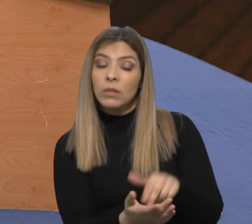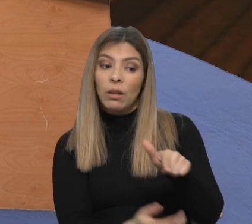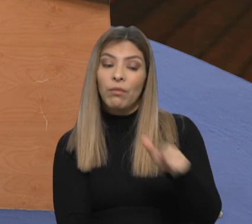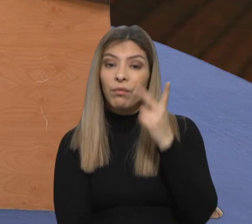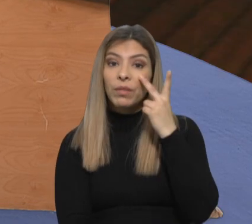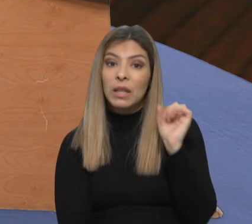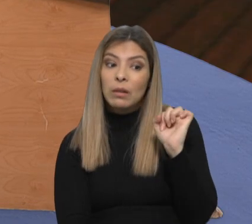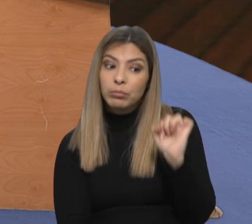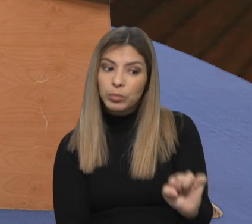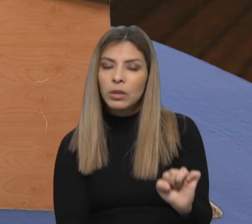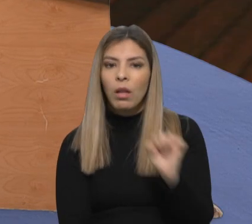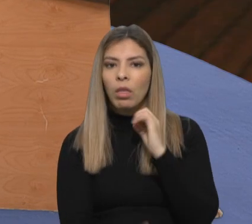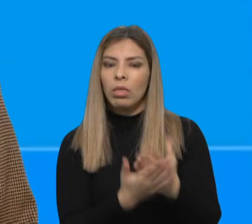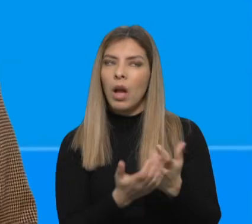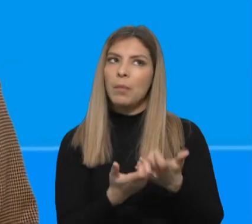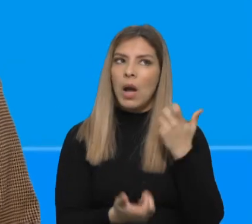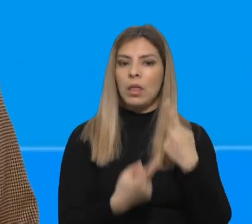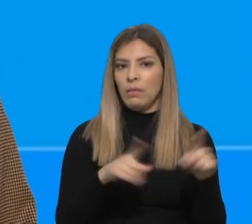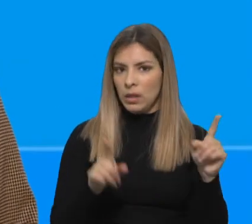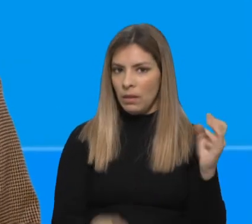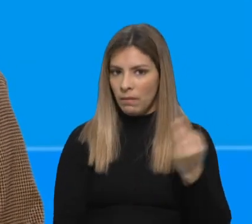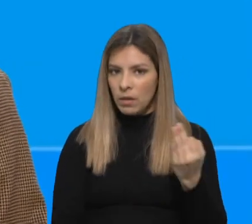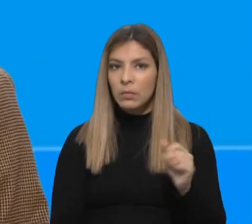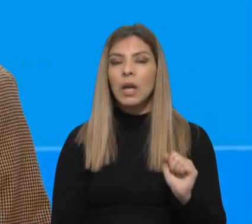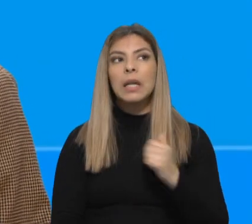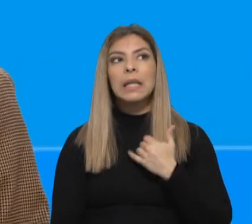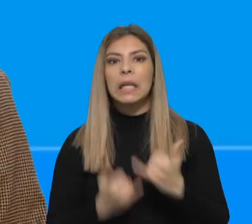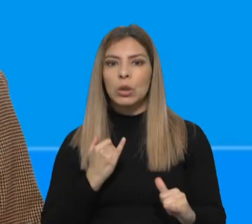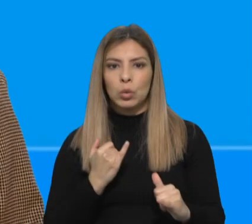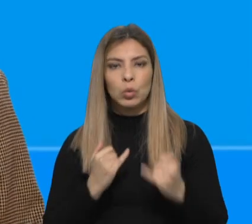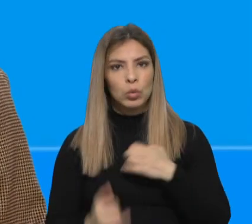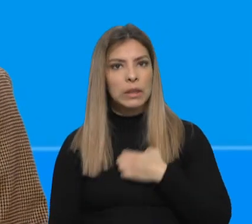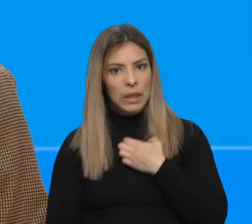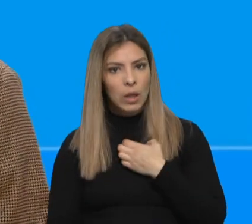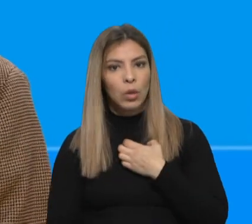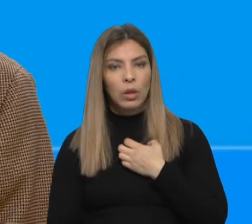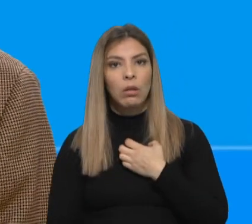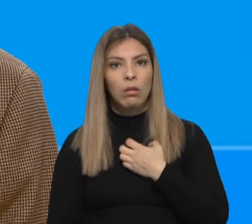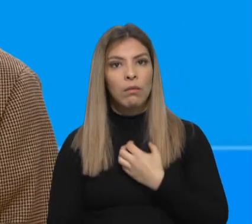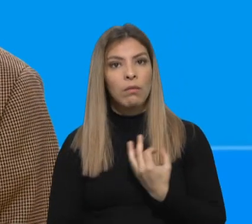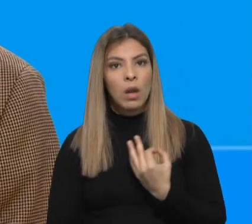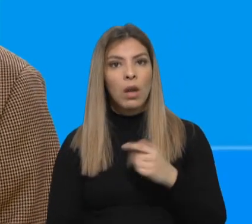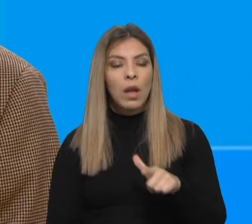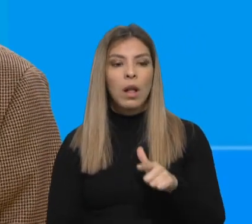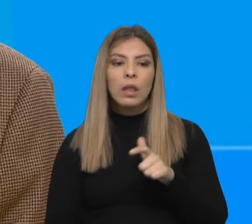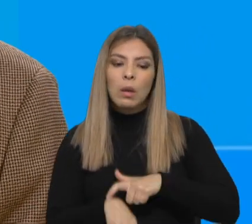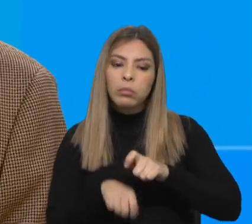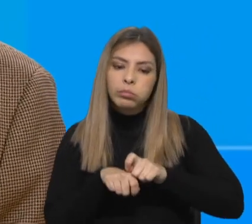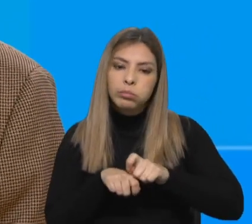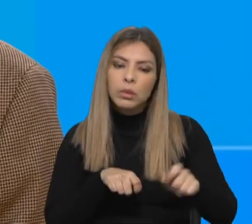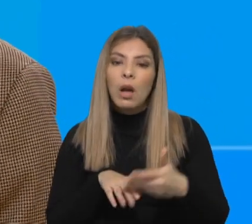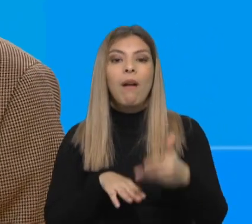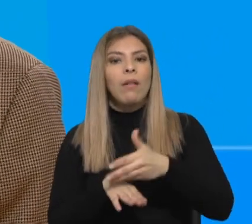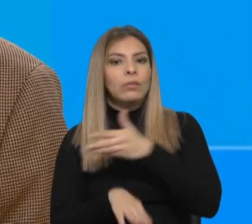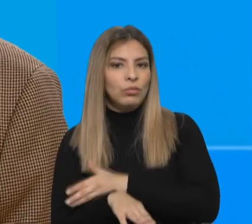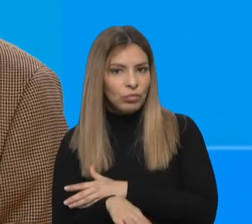é que marca a diferença. É fundamental. Um dos maiores riscos que nós assistimos ao longo da história da humanidade são precisamente os momentos em que se tentou forçar a